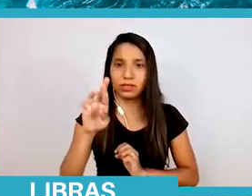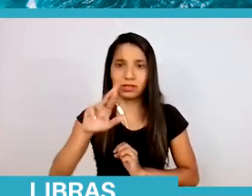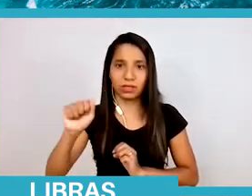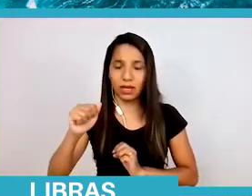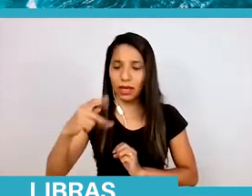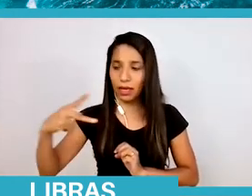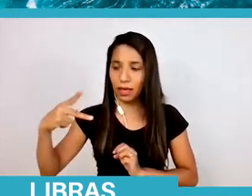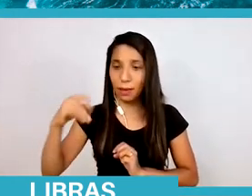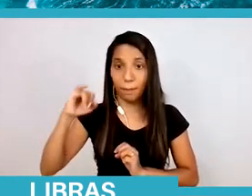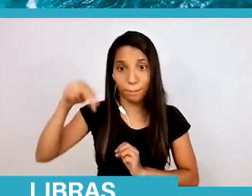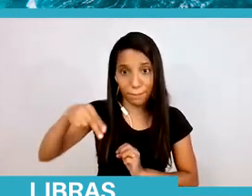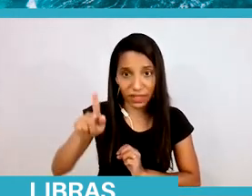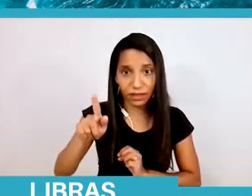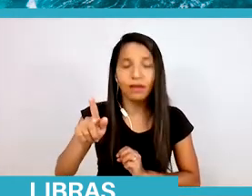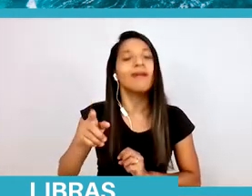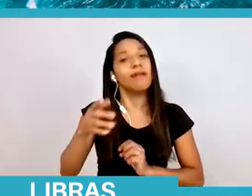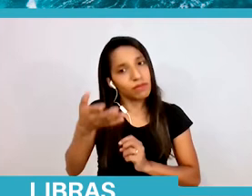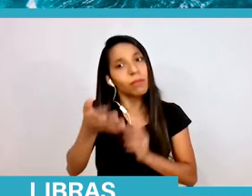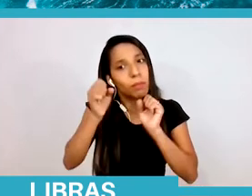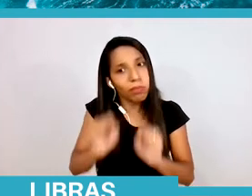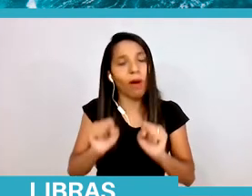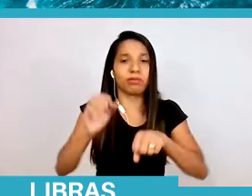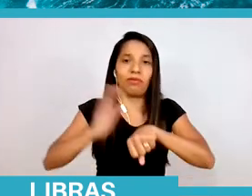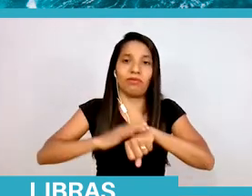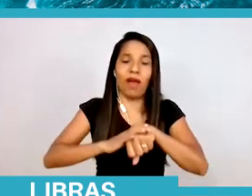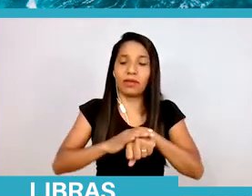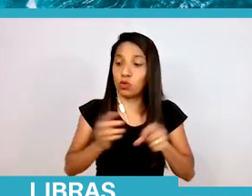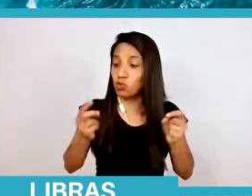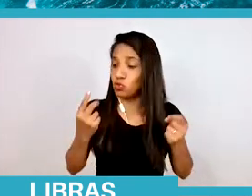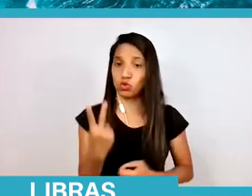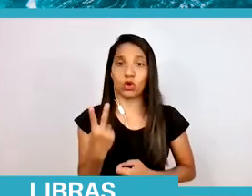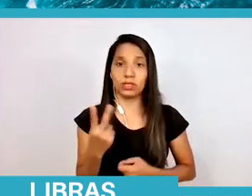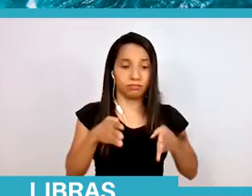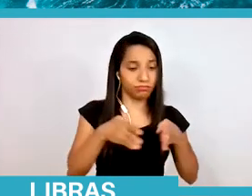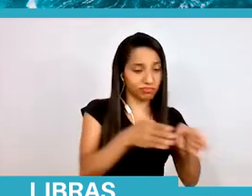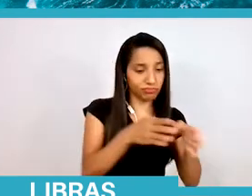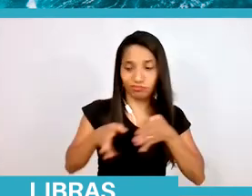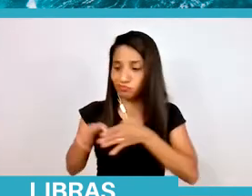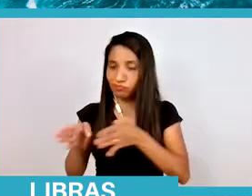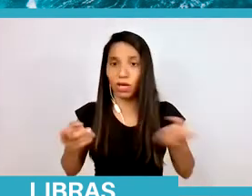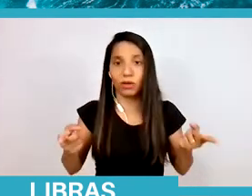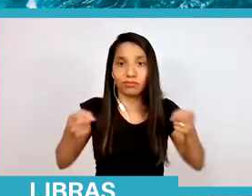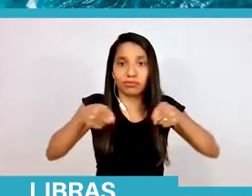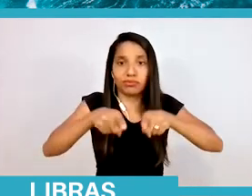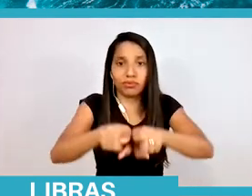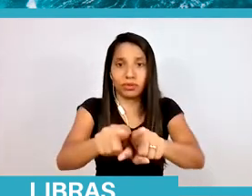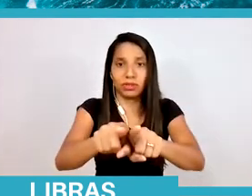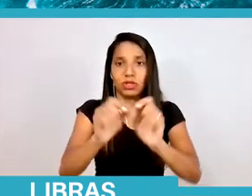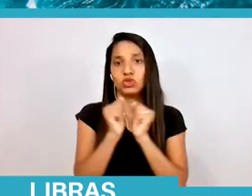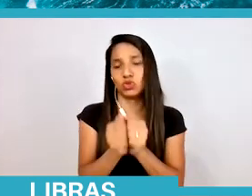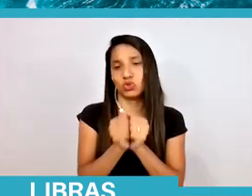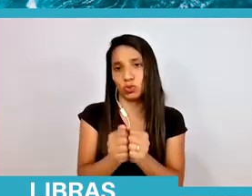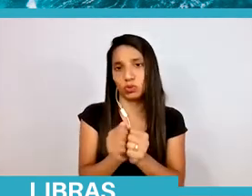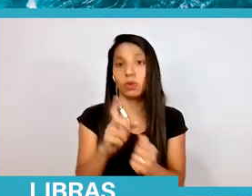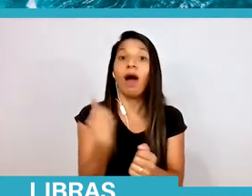focar meramente na criação desse negócio. Então, e a gente começa a ver um movimento muito interessante de